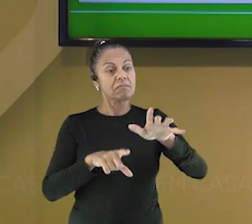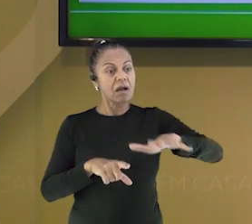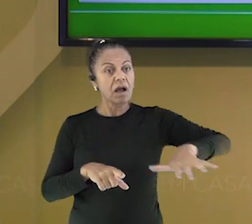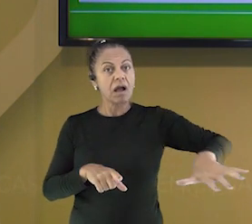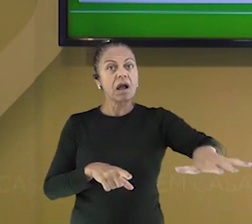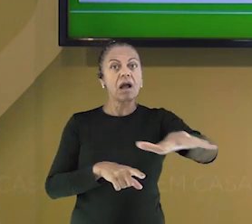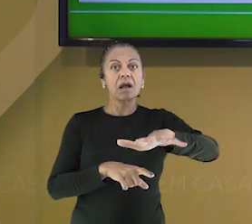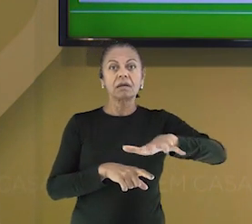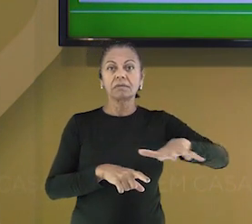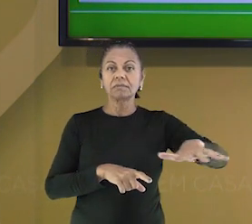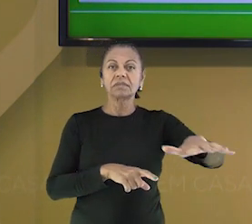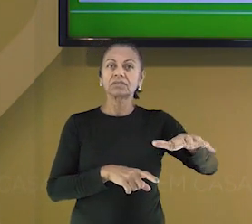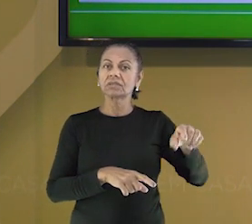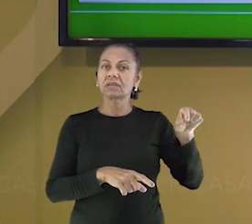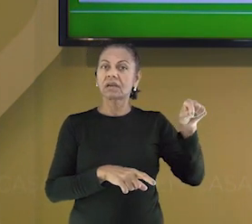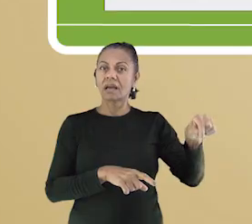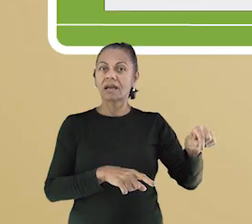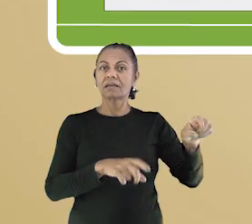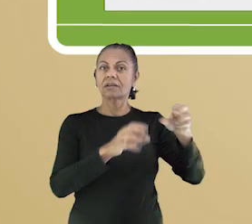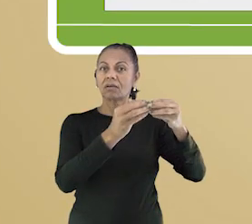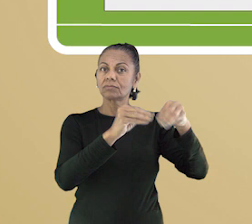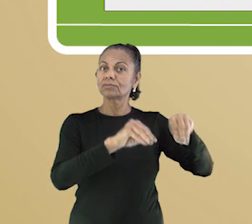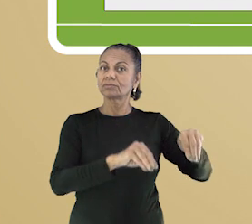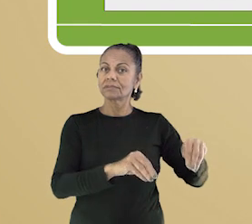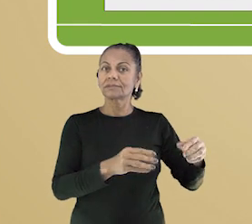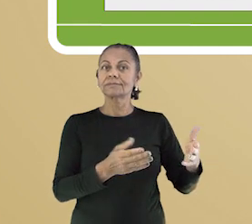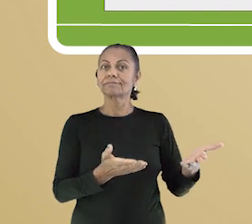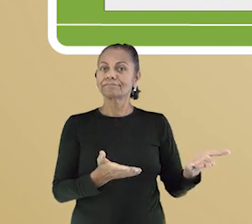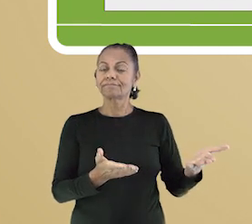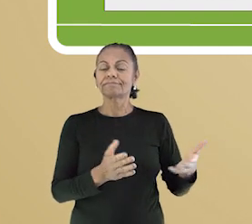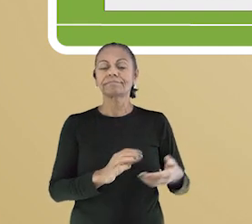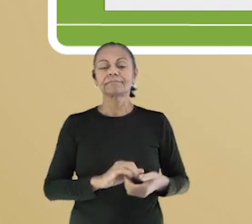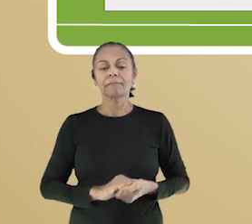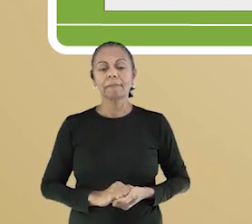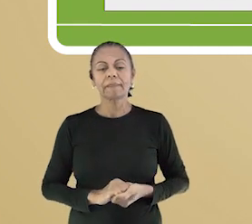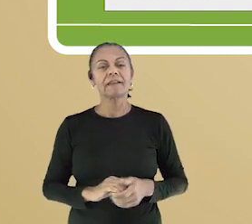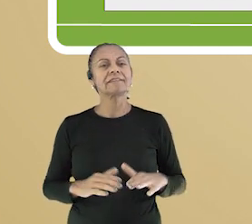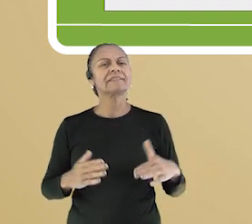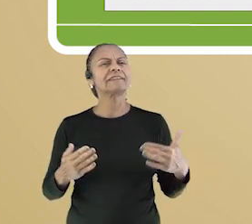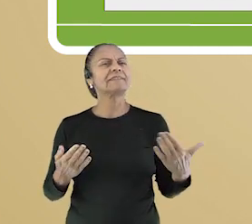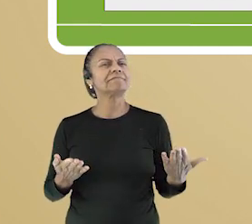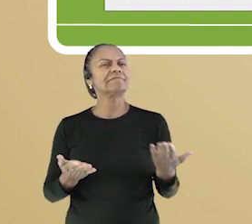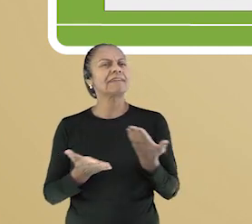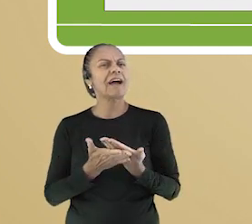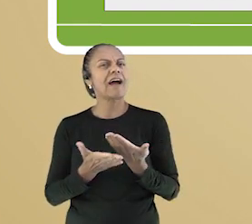houve um prejuízo muito grande. Com isso, a nossa aula está chegando ao fim, mas antes a